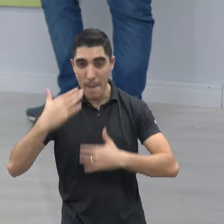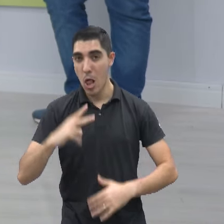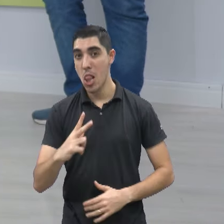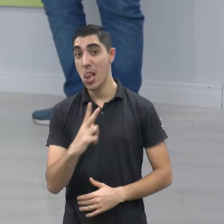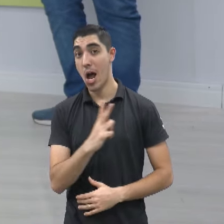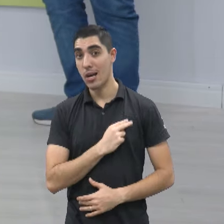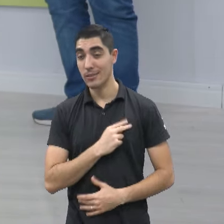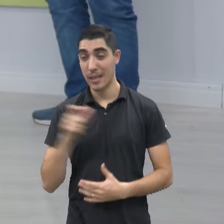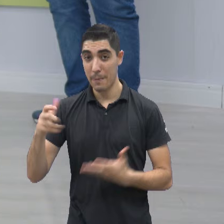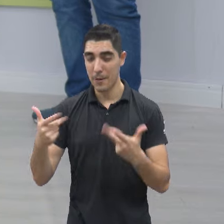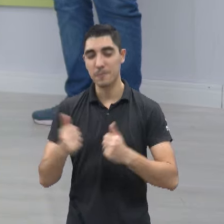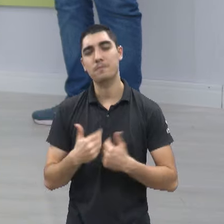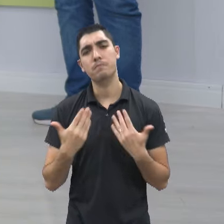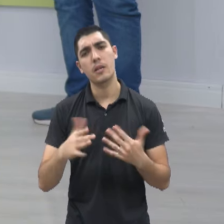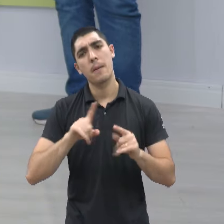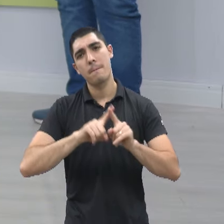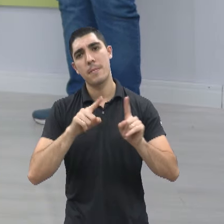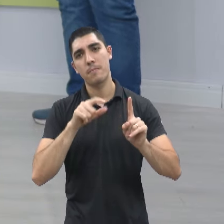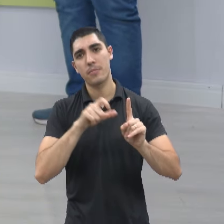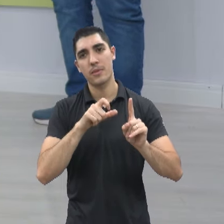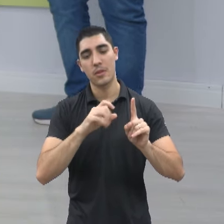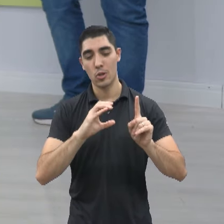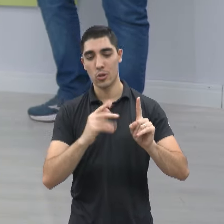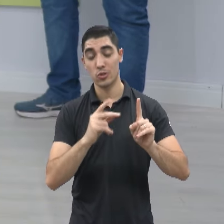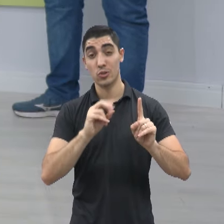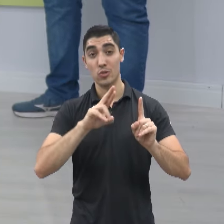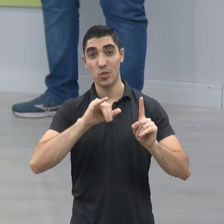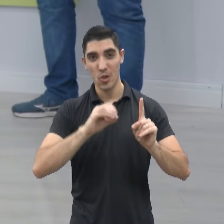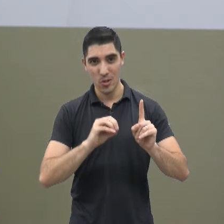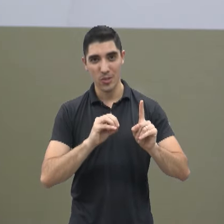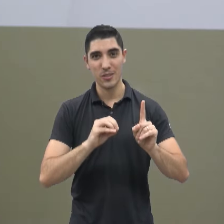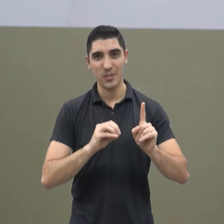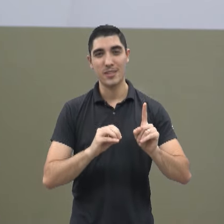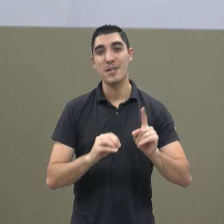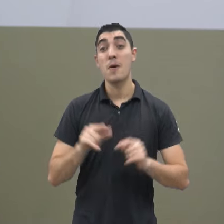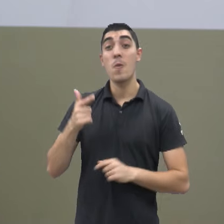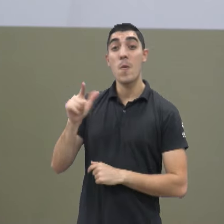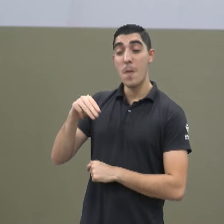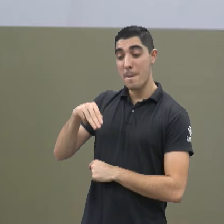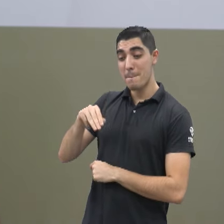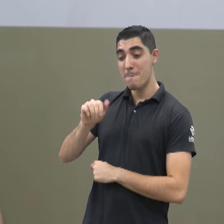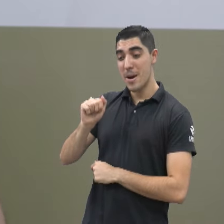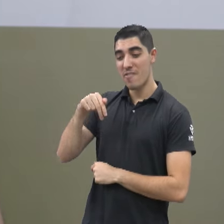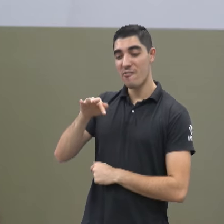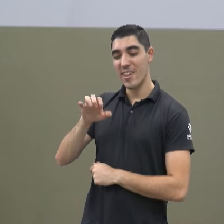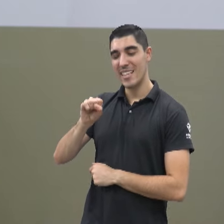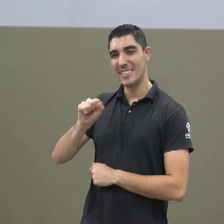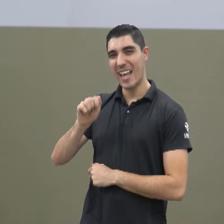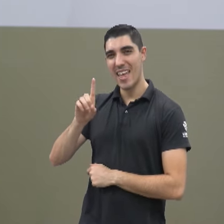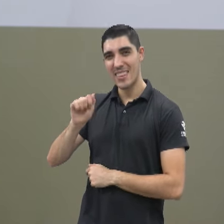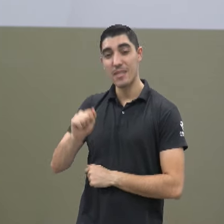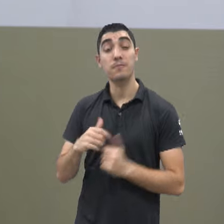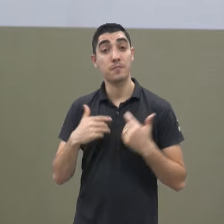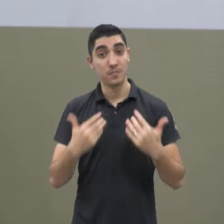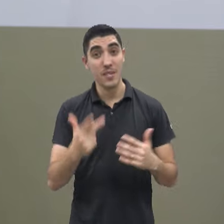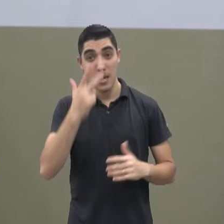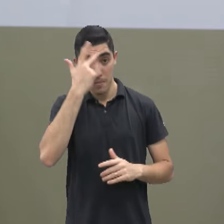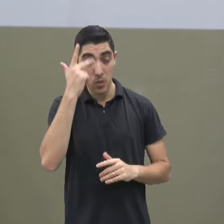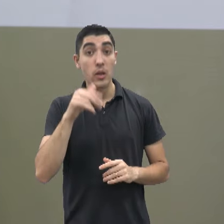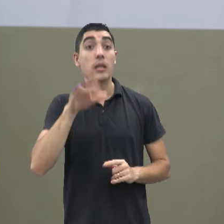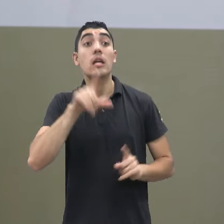Mas eu acho que está bem encaminhado. Manequesado, é um outro também. Cara, você sabe que a história desse é engraçado, né? Quem viu ele, quem escolheu ele, fui